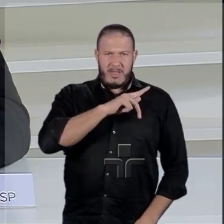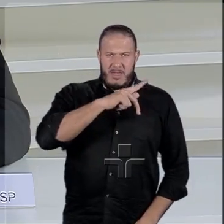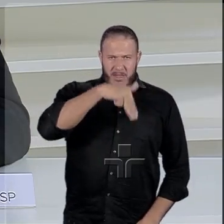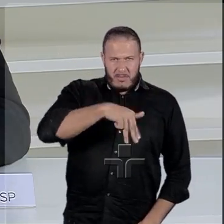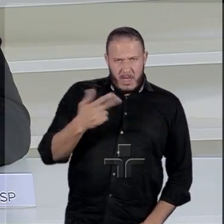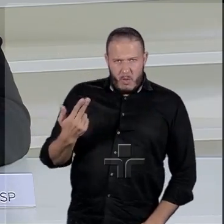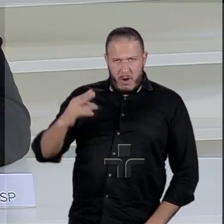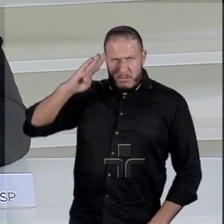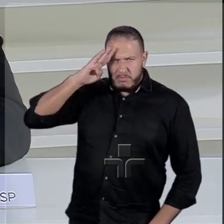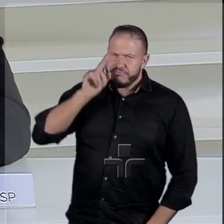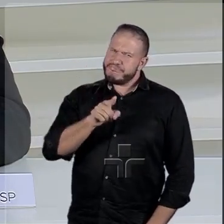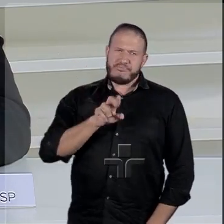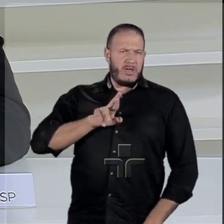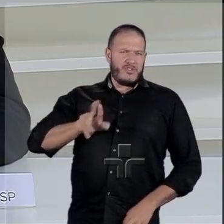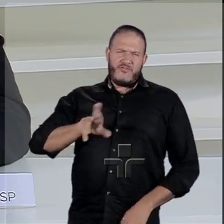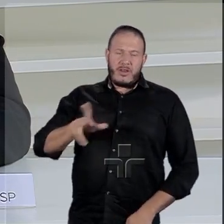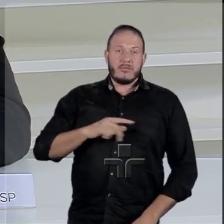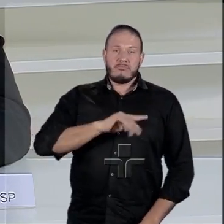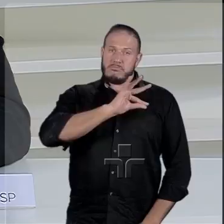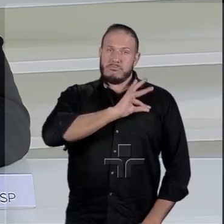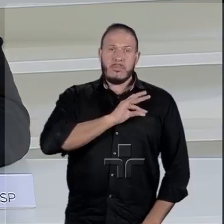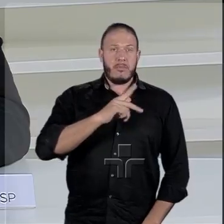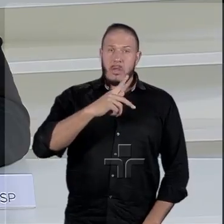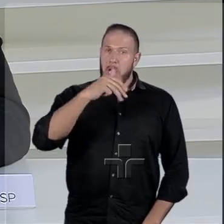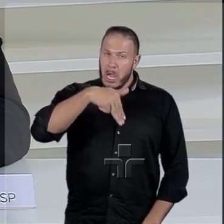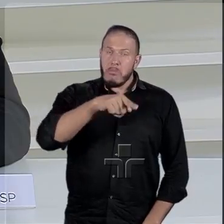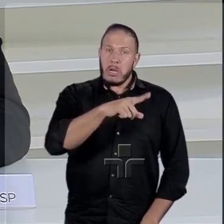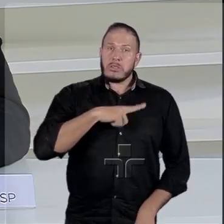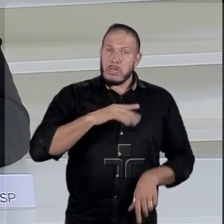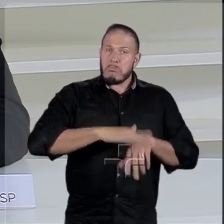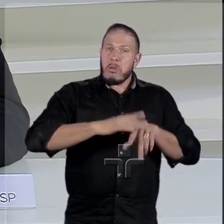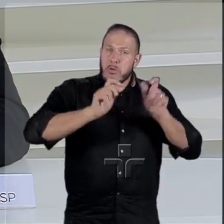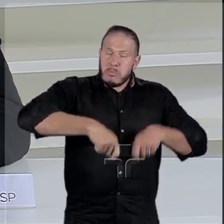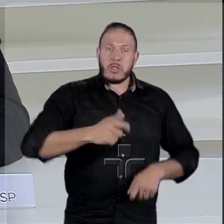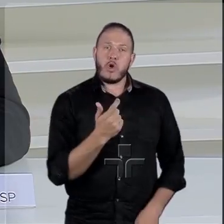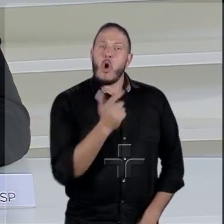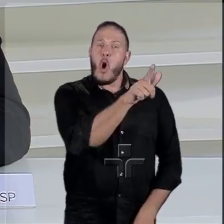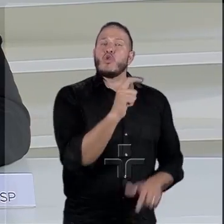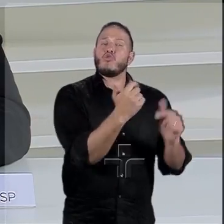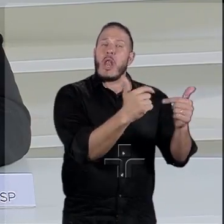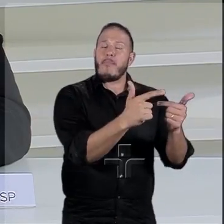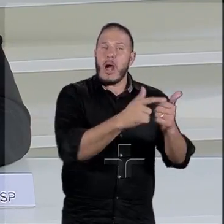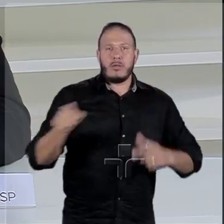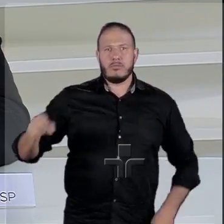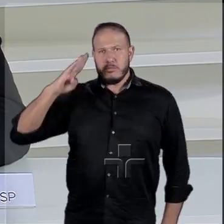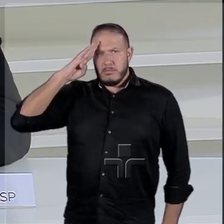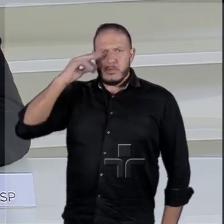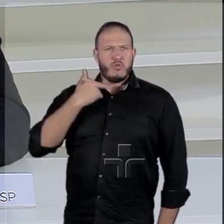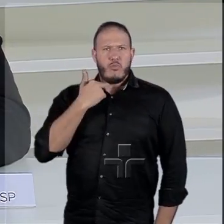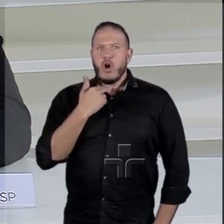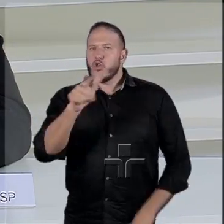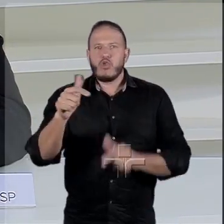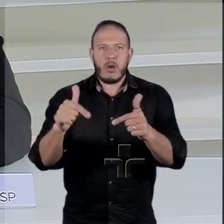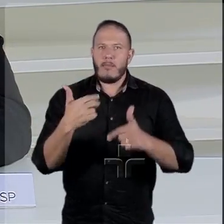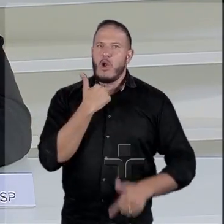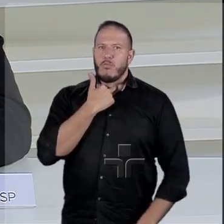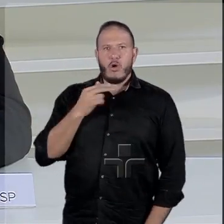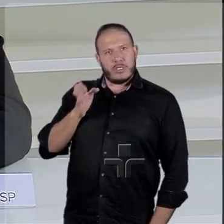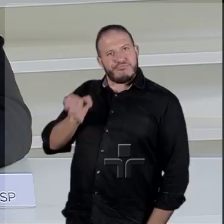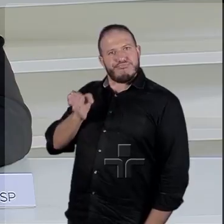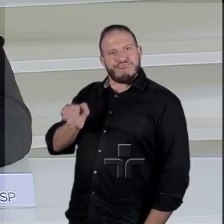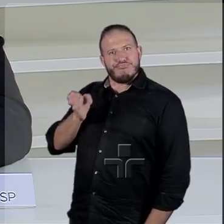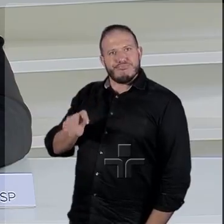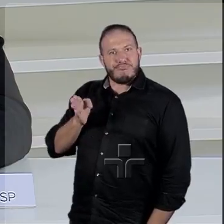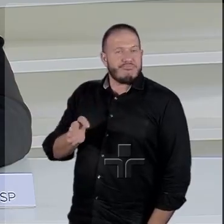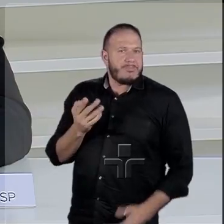diferentes. Inclusive, o policial militar tem possibilidade de fazer outra atividade, o policial das Forças Armadas não pode. Certo. Além